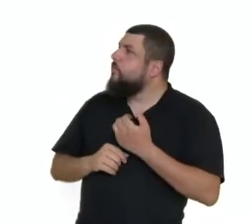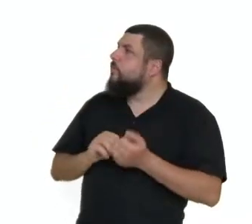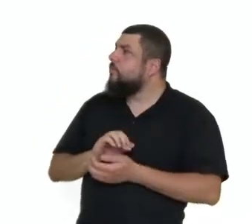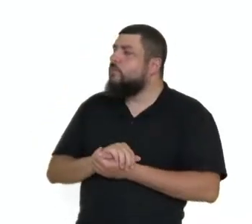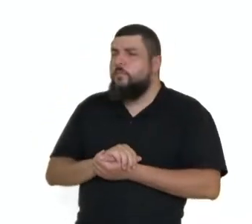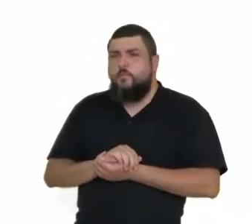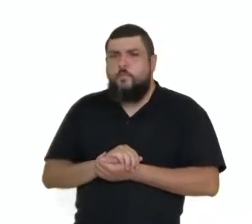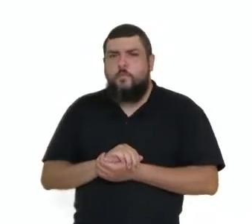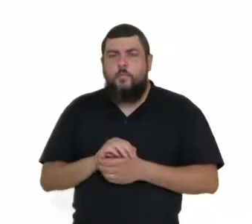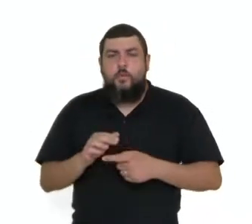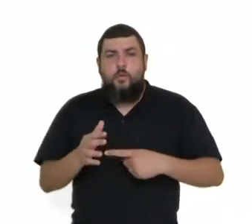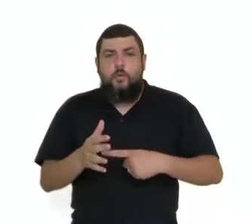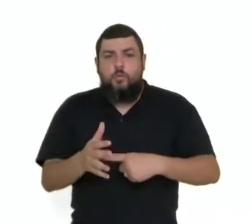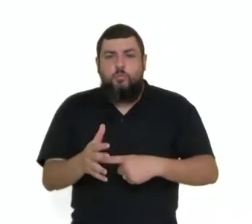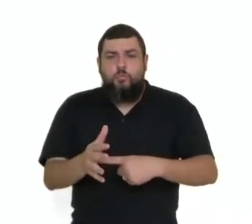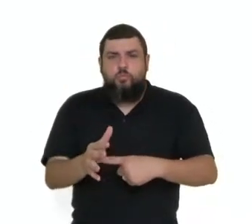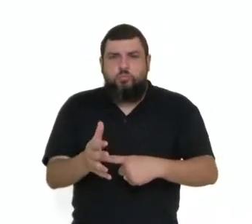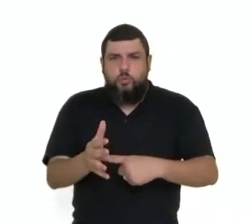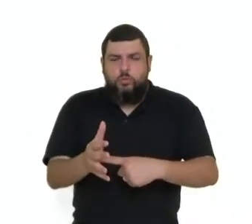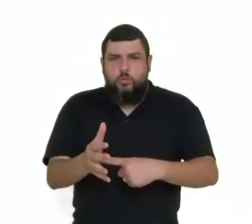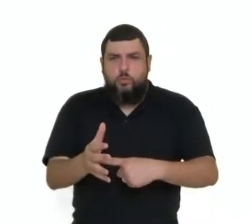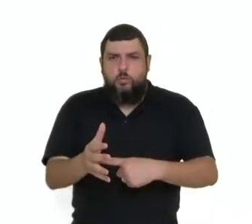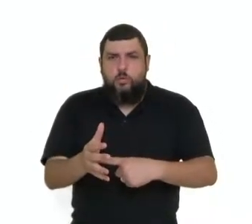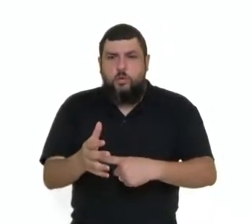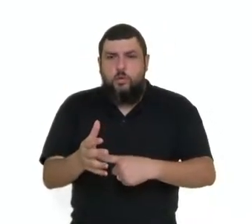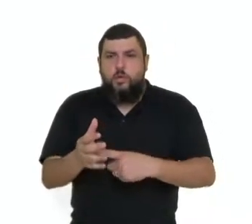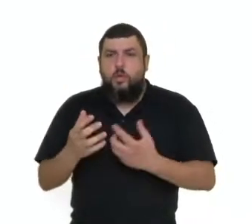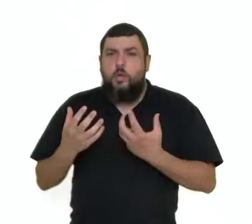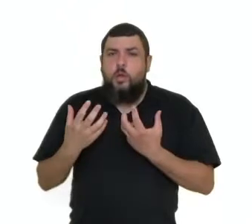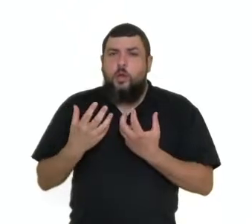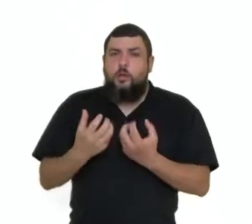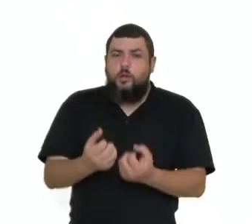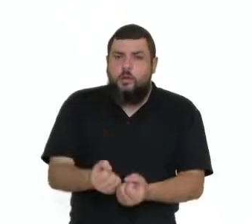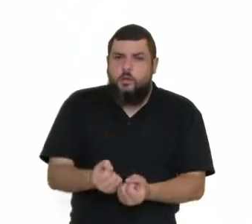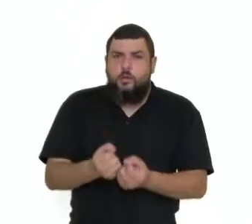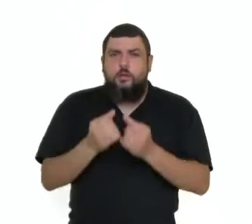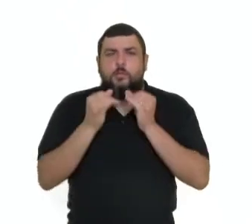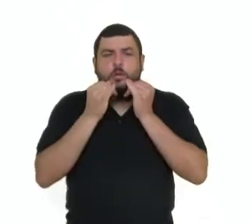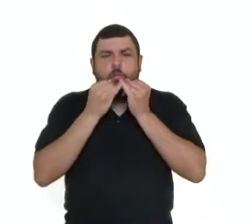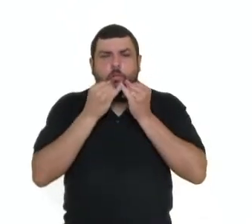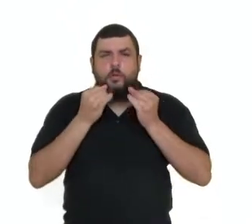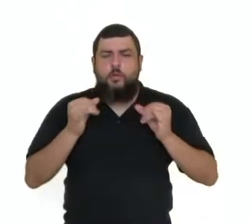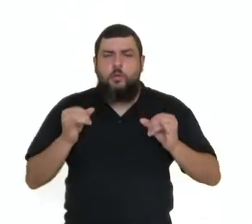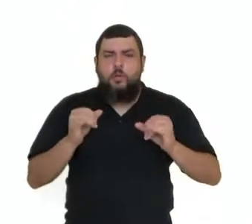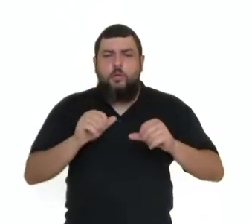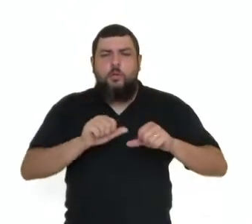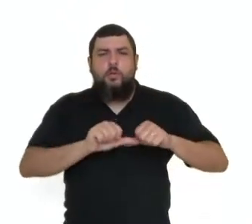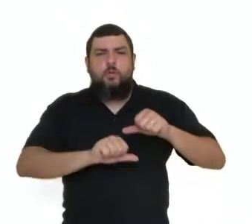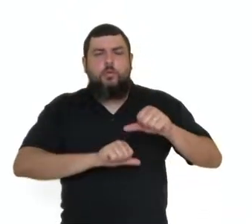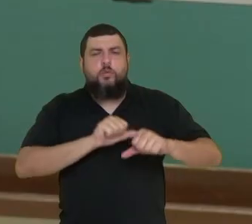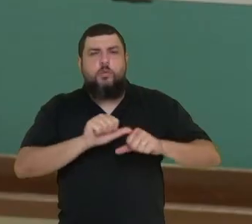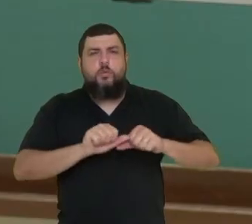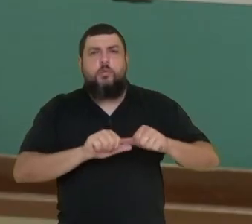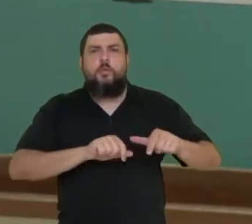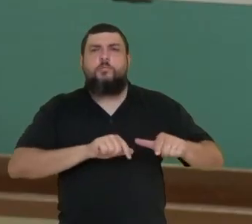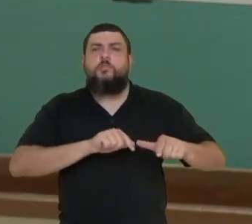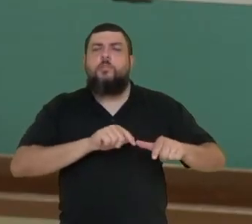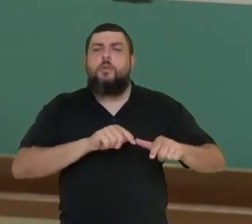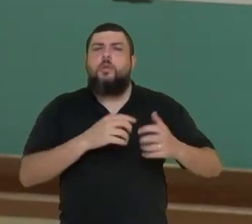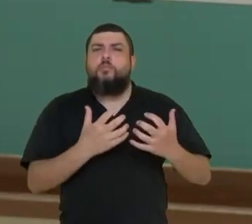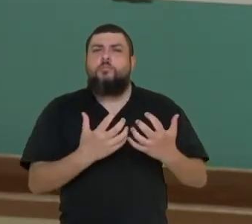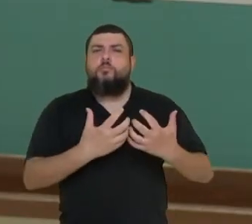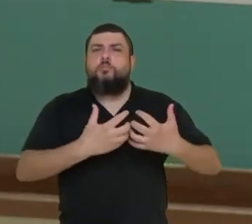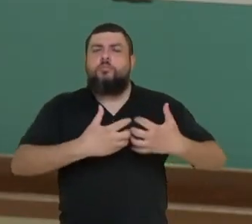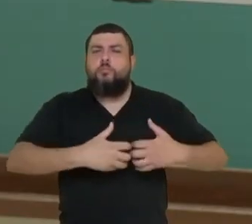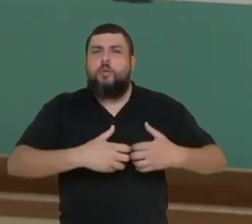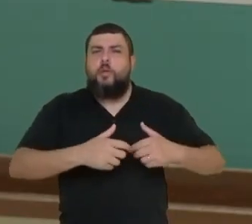energia recebida é transformada, mas nem toda a energia transformada se torna esse trabalho. Veja que doido, né? Você